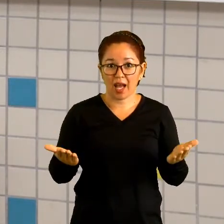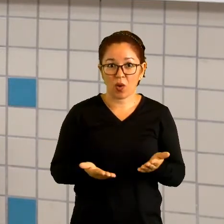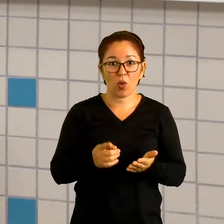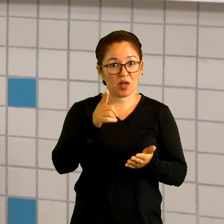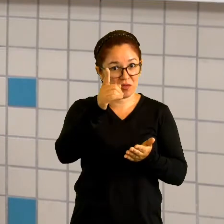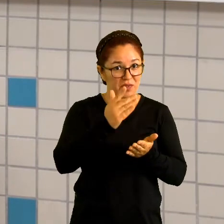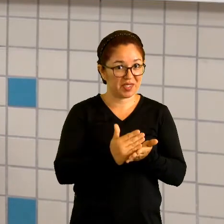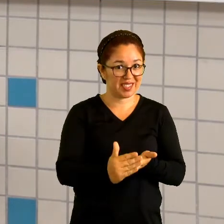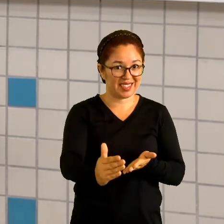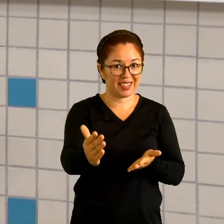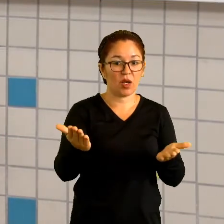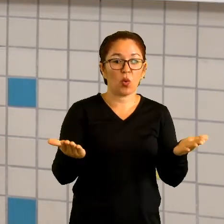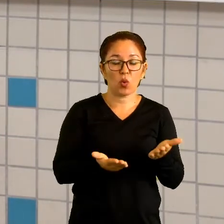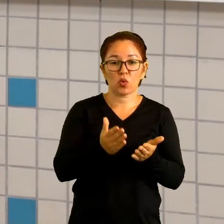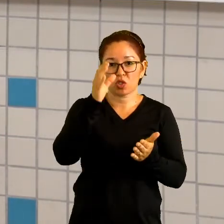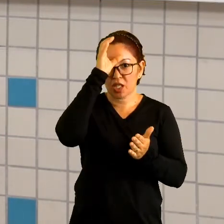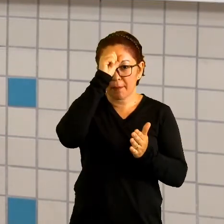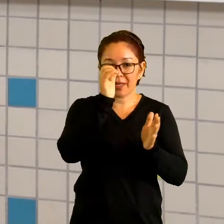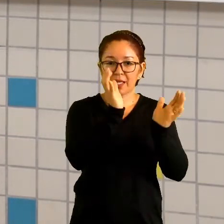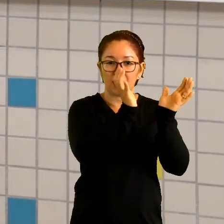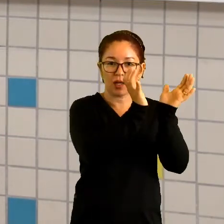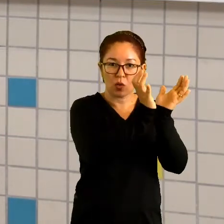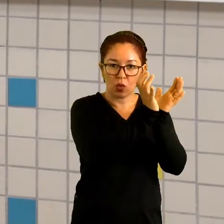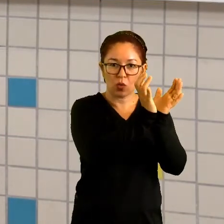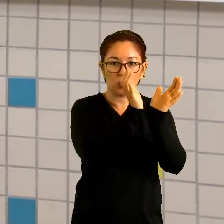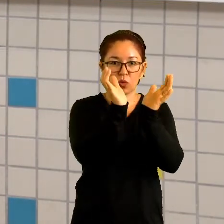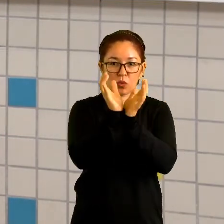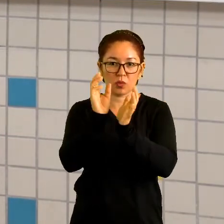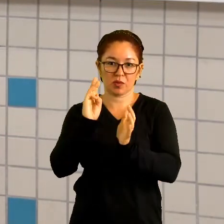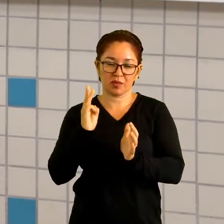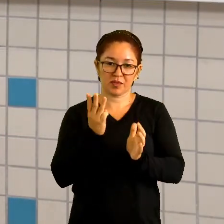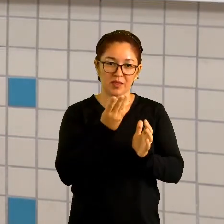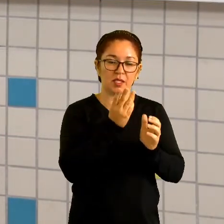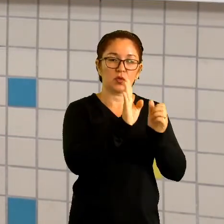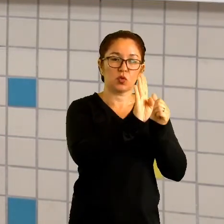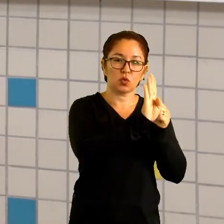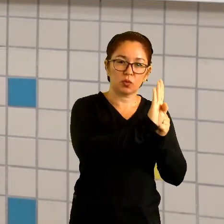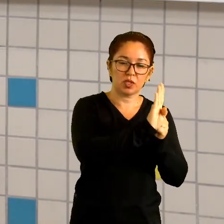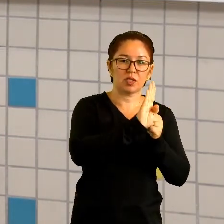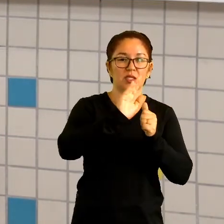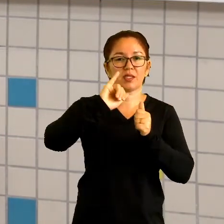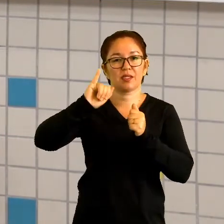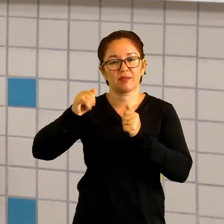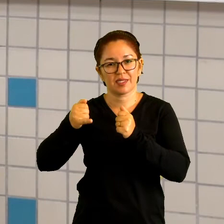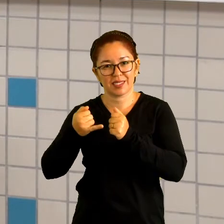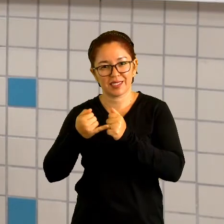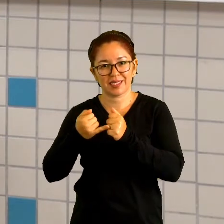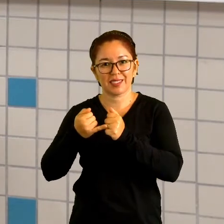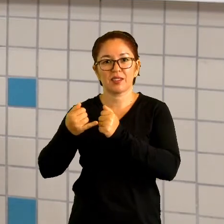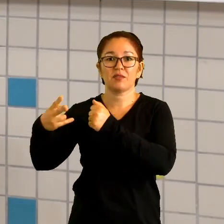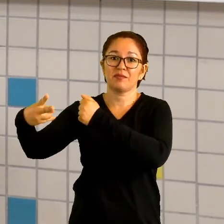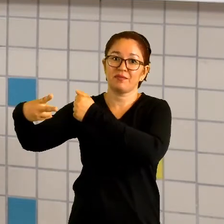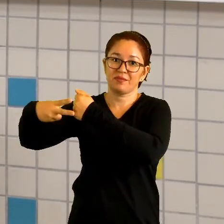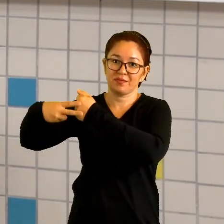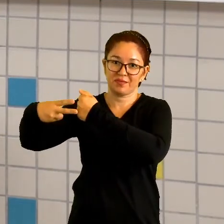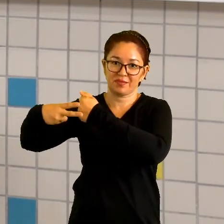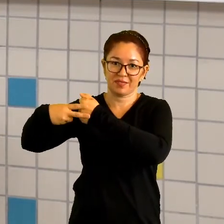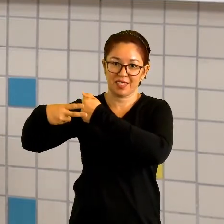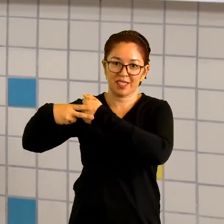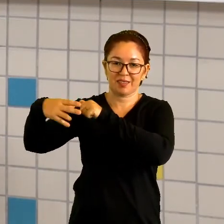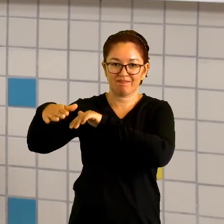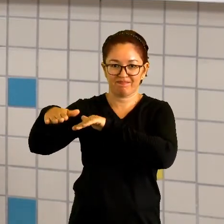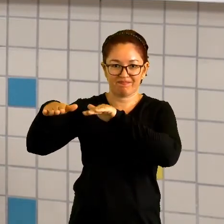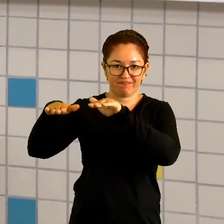classes gramaticais. O substantivo, o adjetivo e palavras que indicam ação, ou